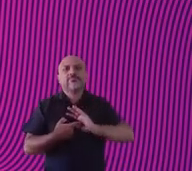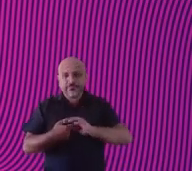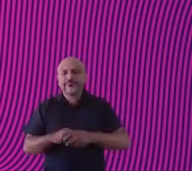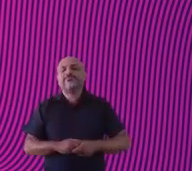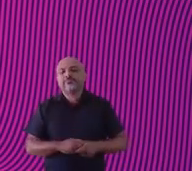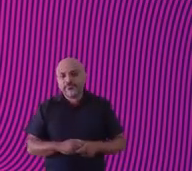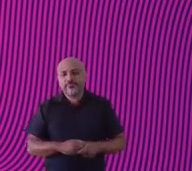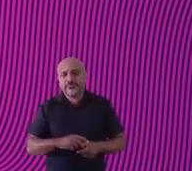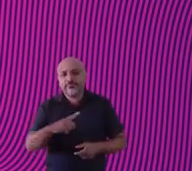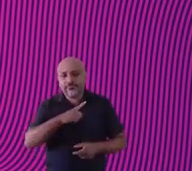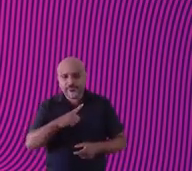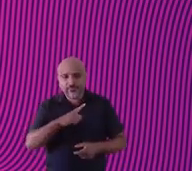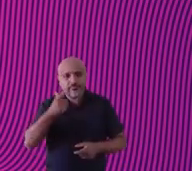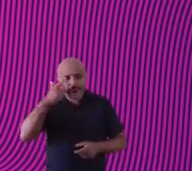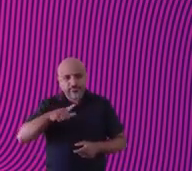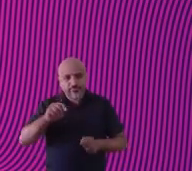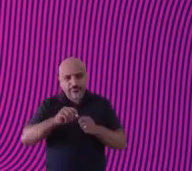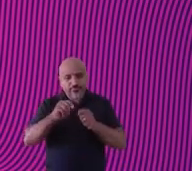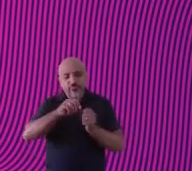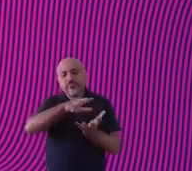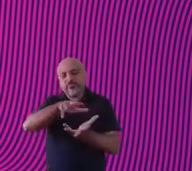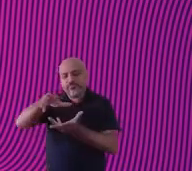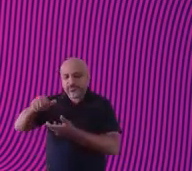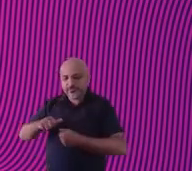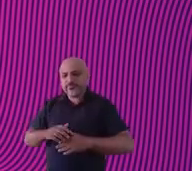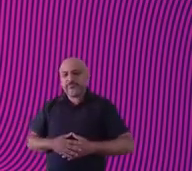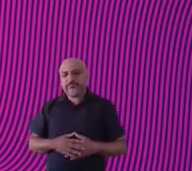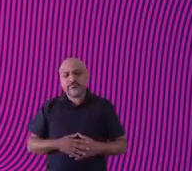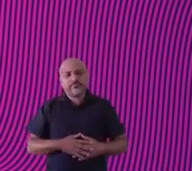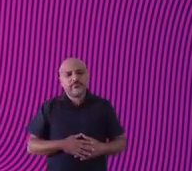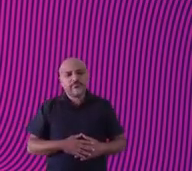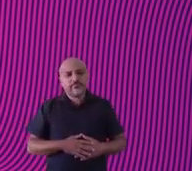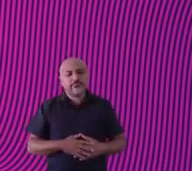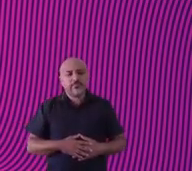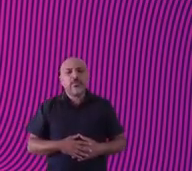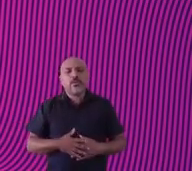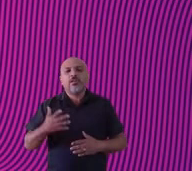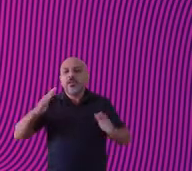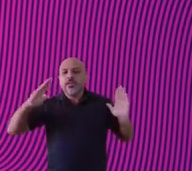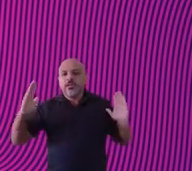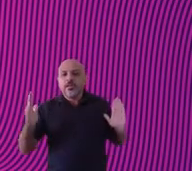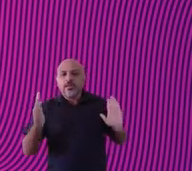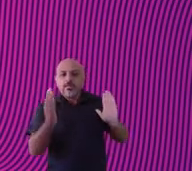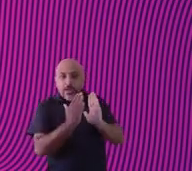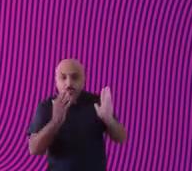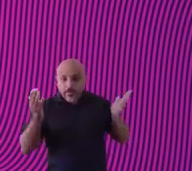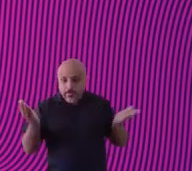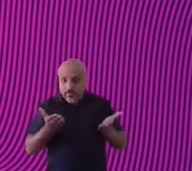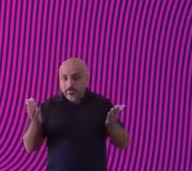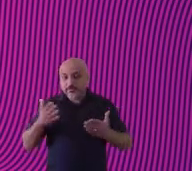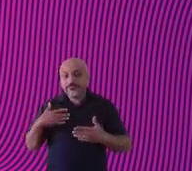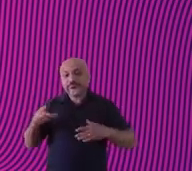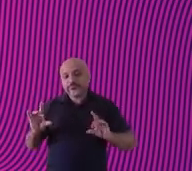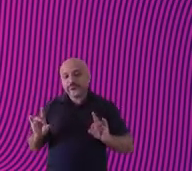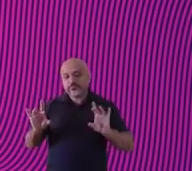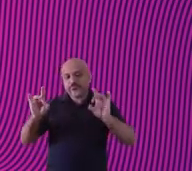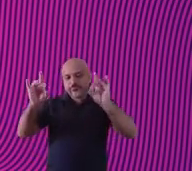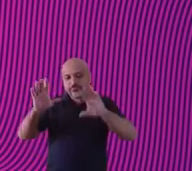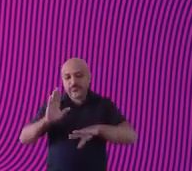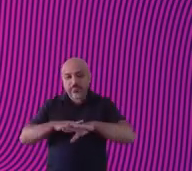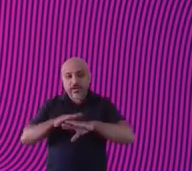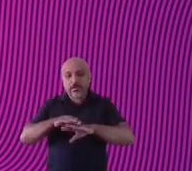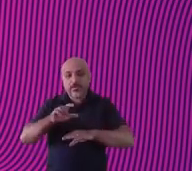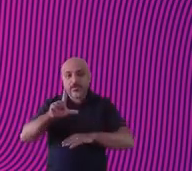prática geralmente feita no mundo eu acho que ele tem um pouco mais de impacto agora em especial com a mudança da lenalidomida